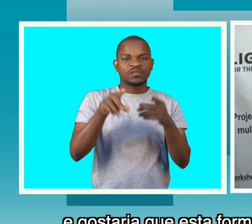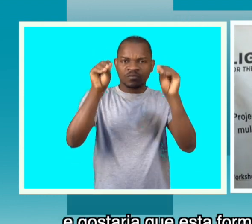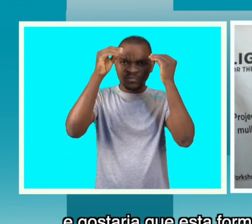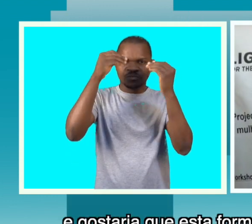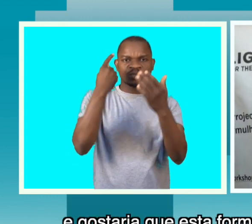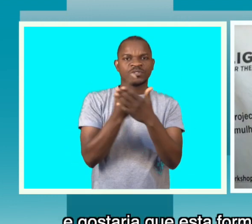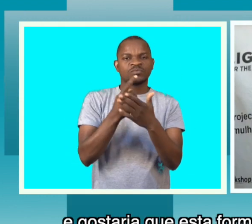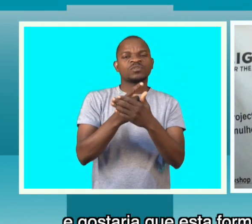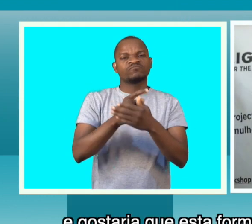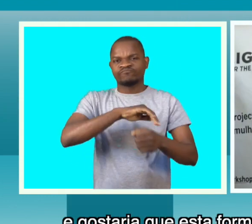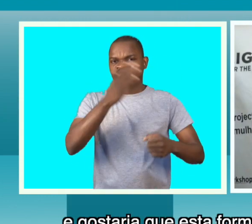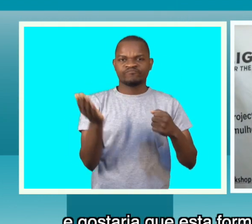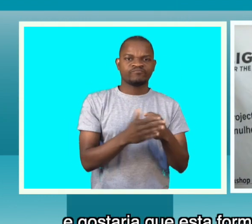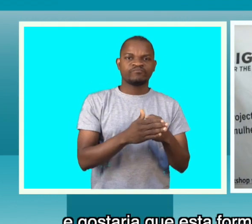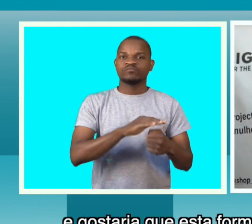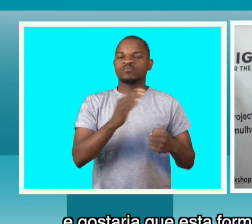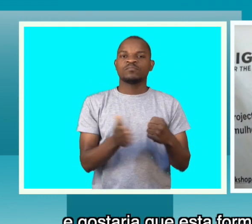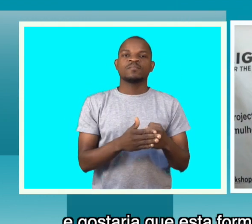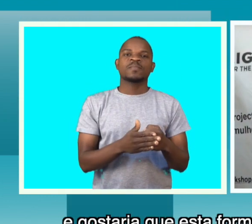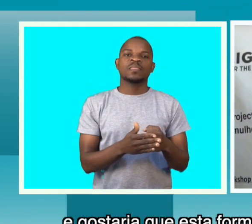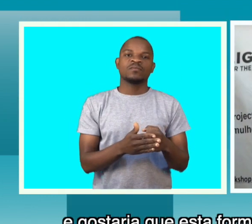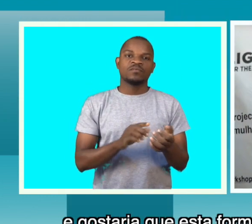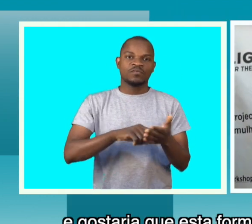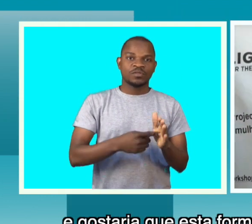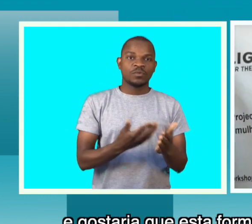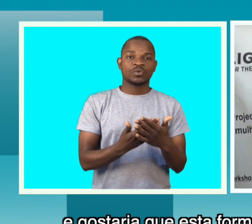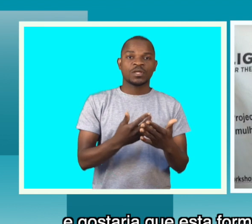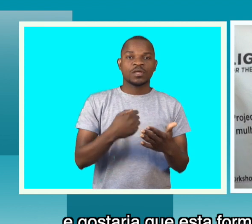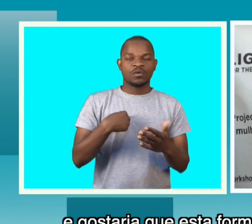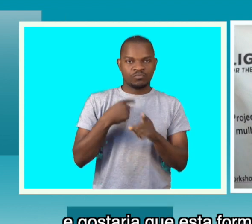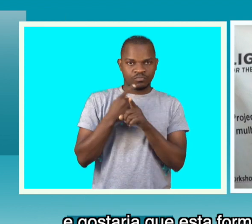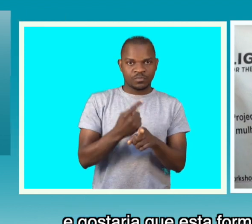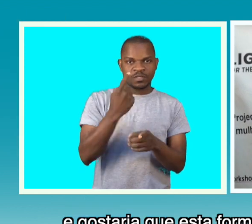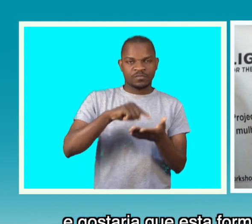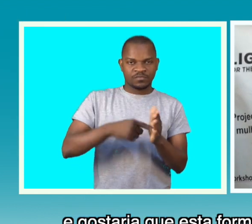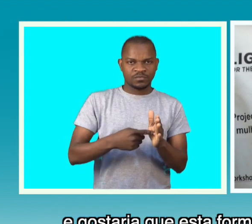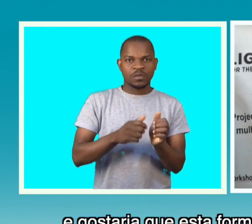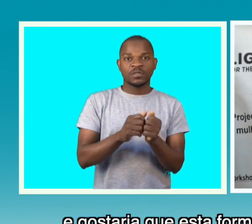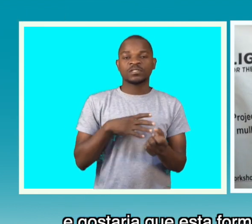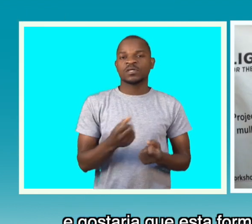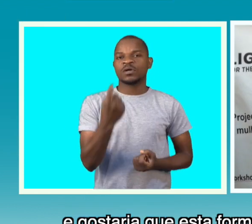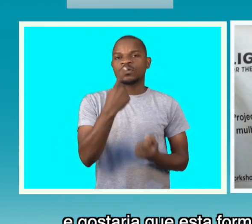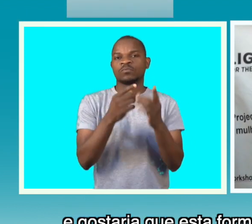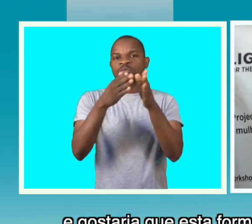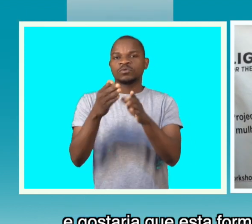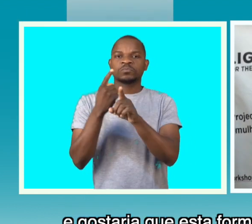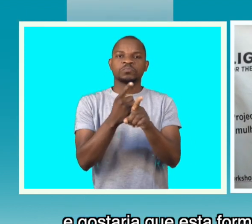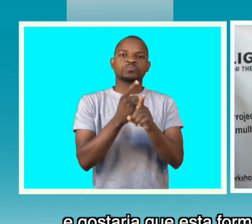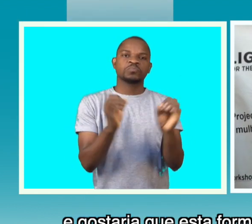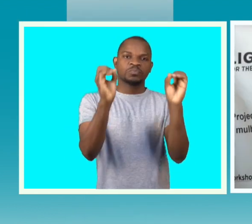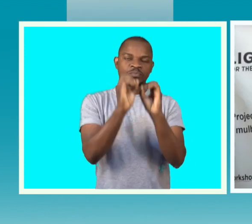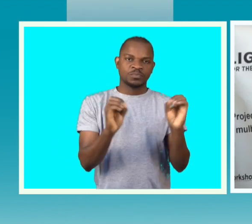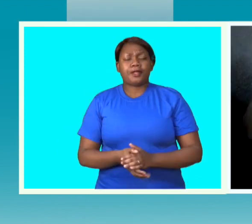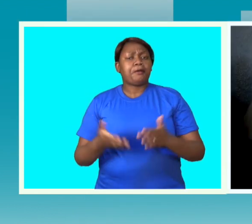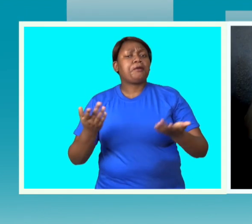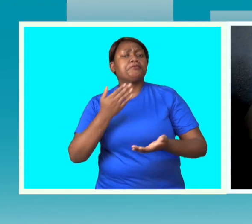essa formação repita mais, porque se eu estou aqui, existem outras pessoas que não tiveram oportunidade de estar